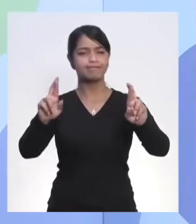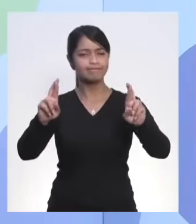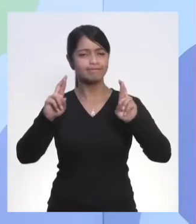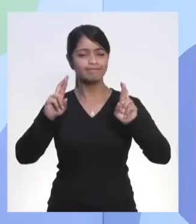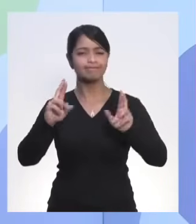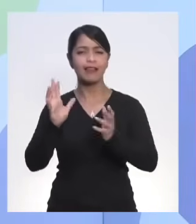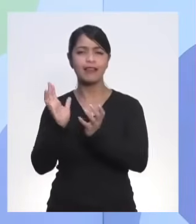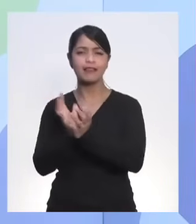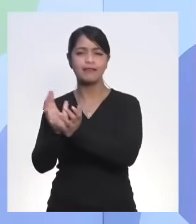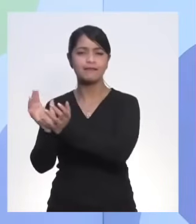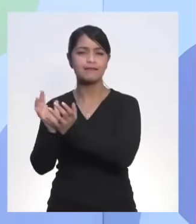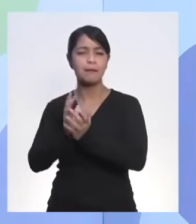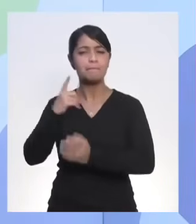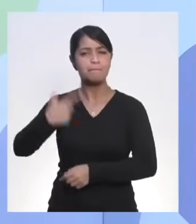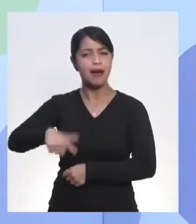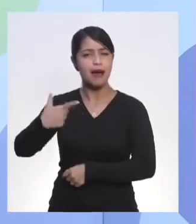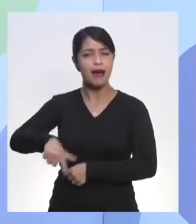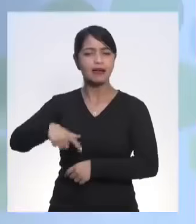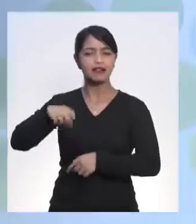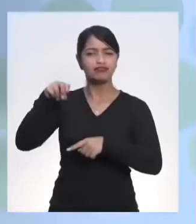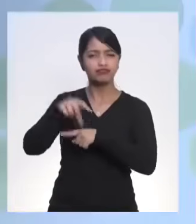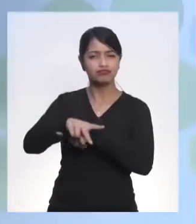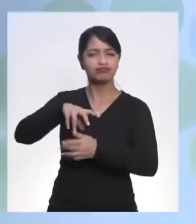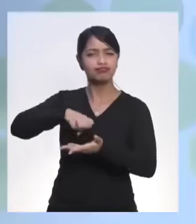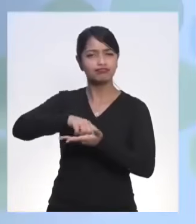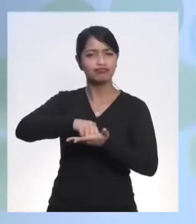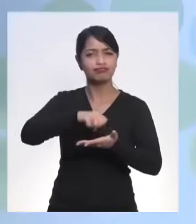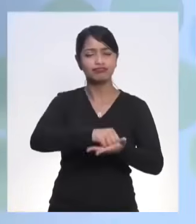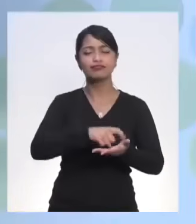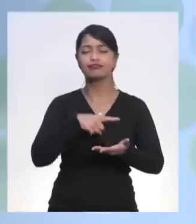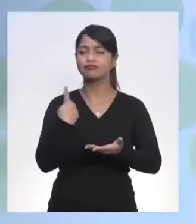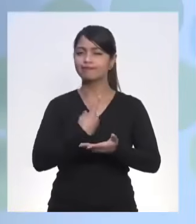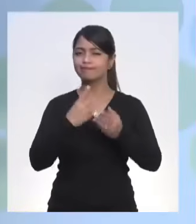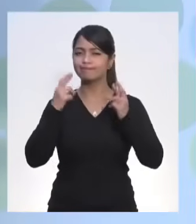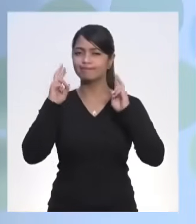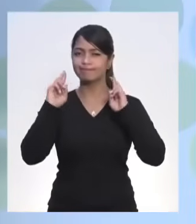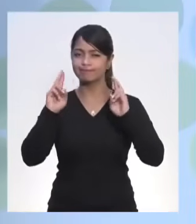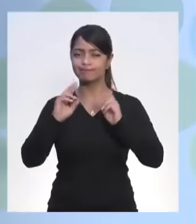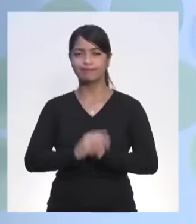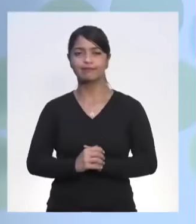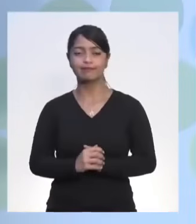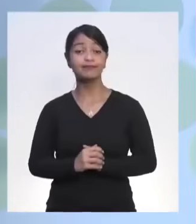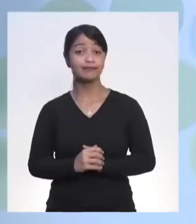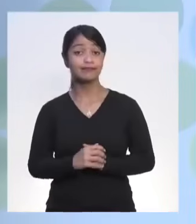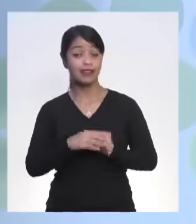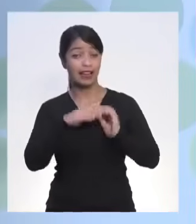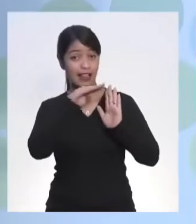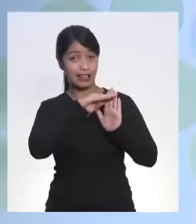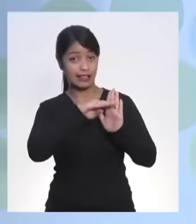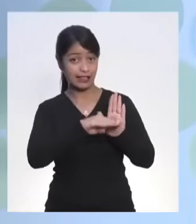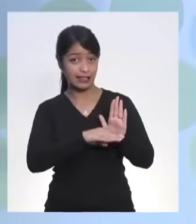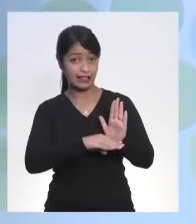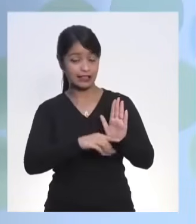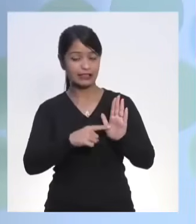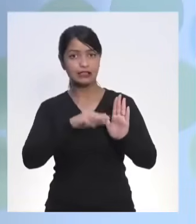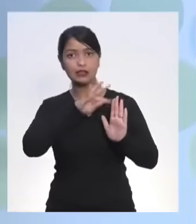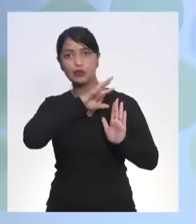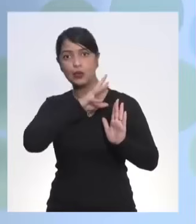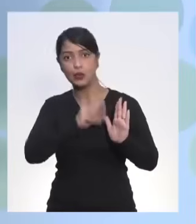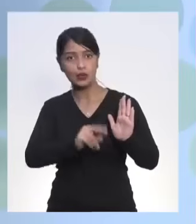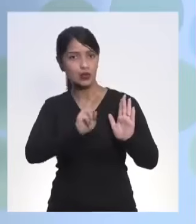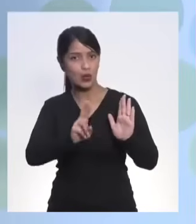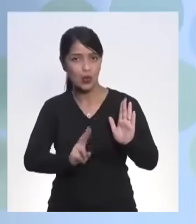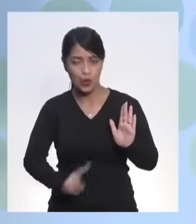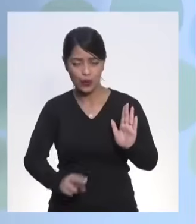mais equipes aí para participar com a gente. Isso mesmo. Aí eu pegando aqui, ó, tem uma listinha aqui, ó. Claro, eu não vou dizer o nome de todos, já peço